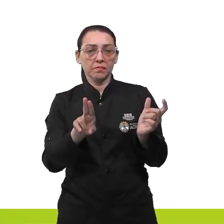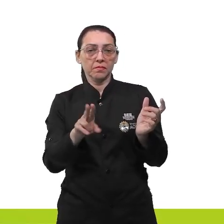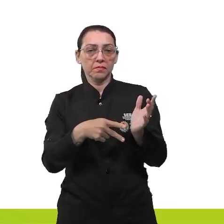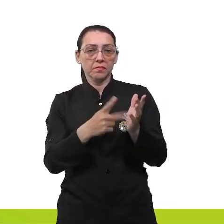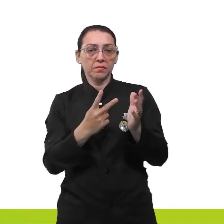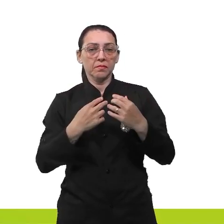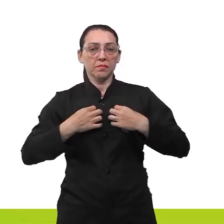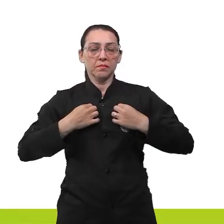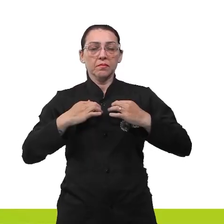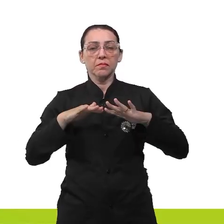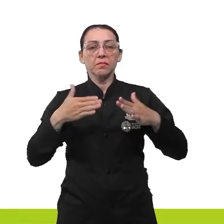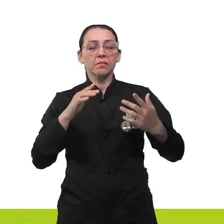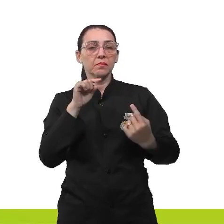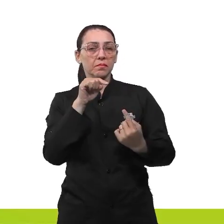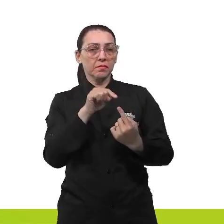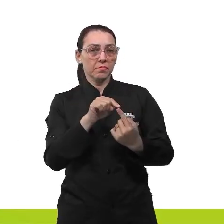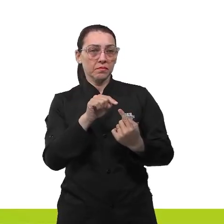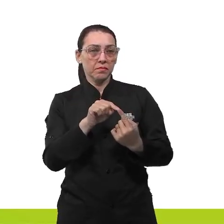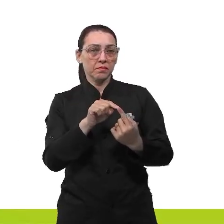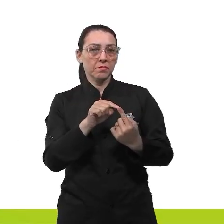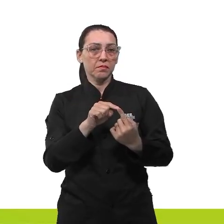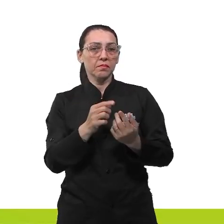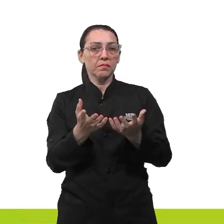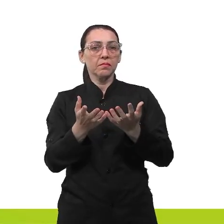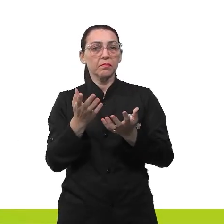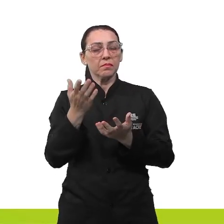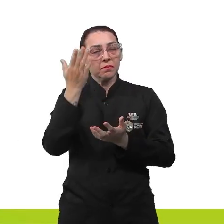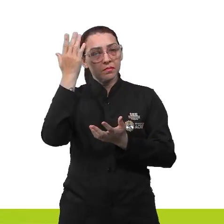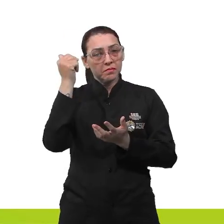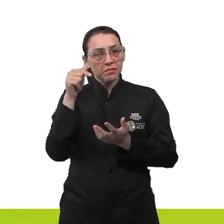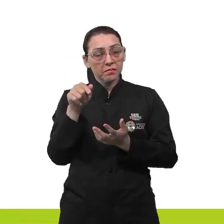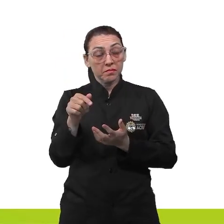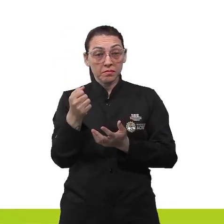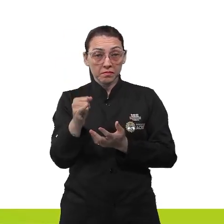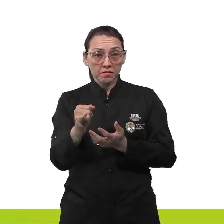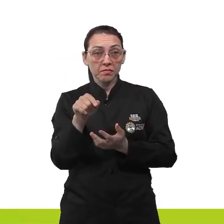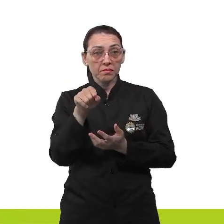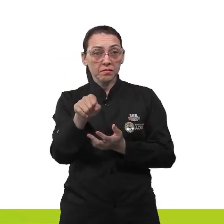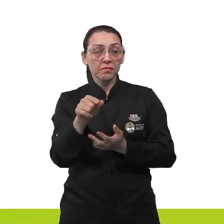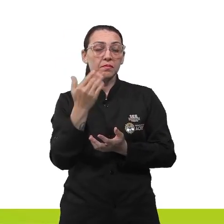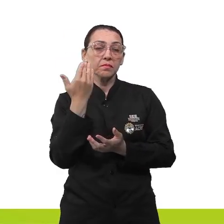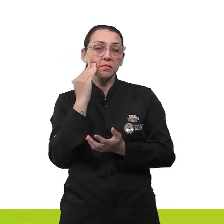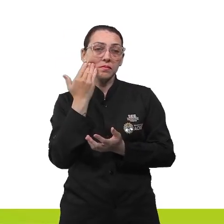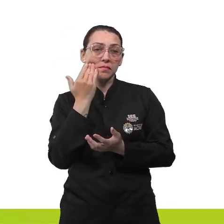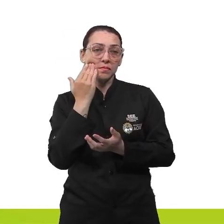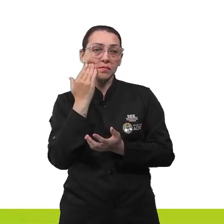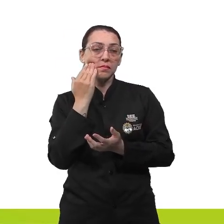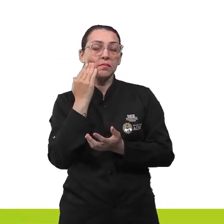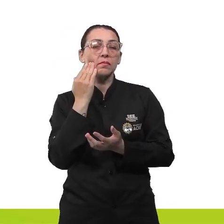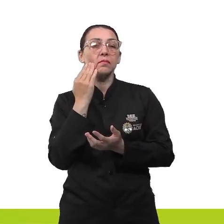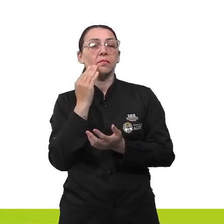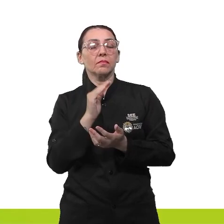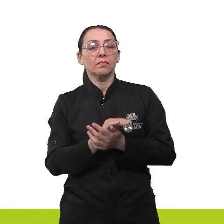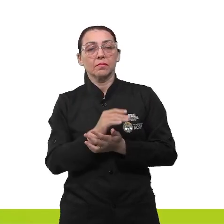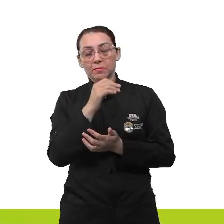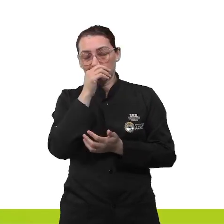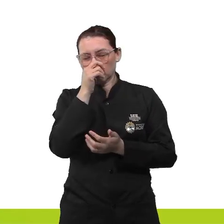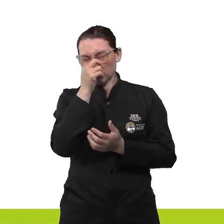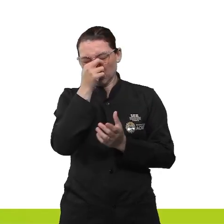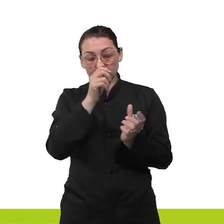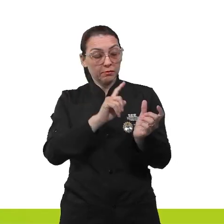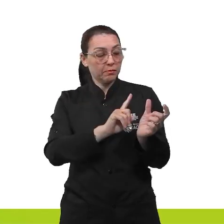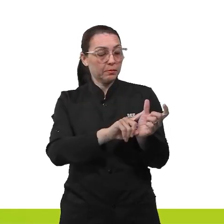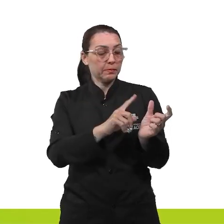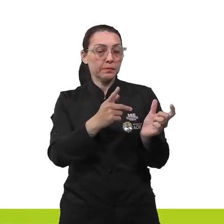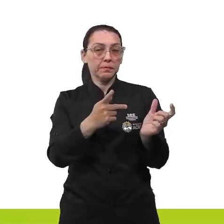qual propósito? Olha aí. Ele quer explorar de você, aí, se você entende esses recursos, Ou seja, a palavra